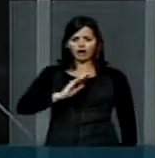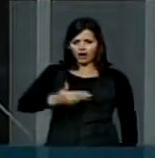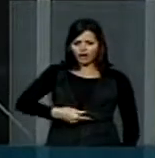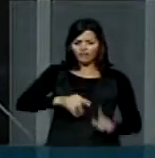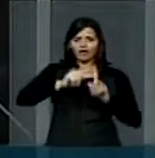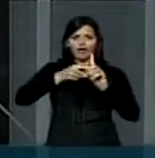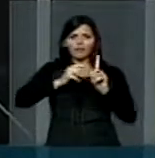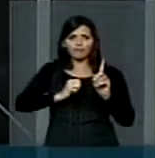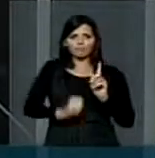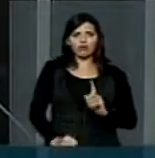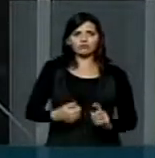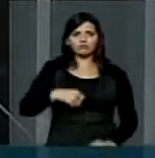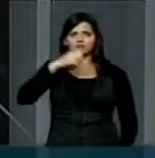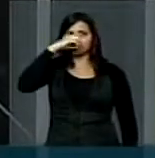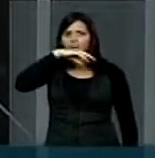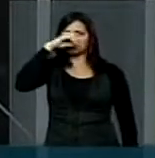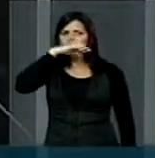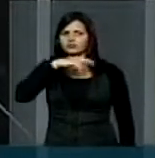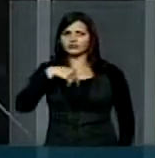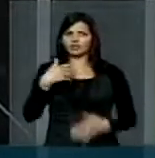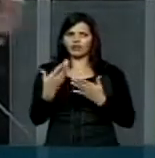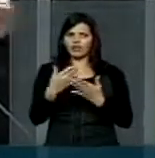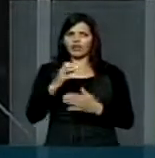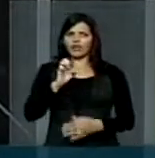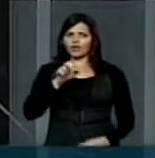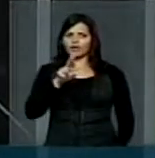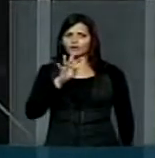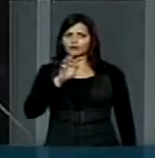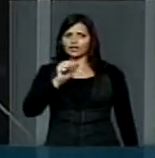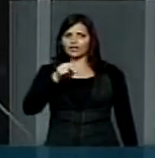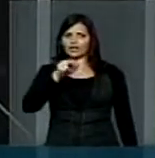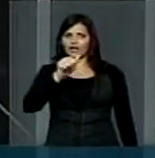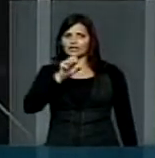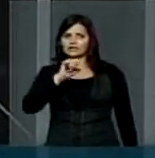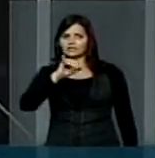quando propõe a descriminalização da eutanásia,